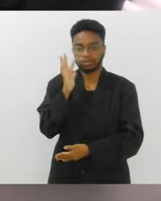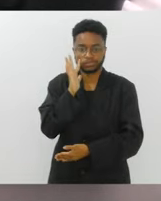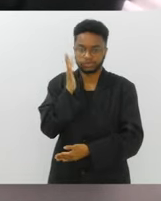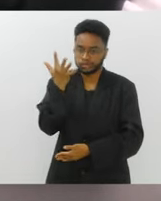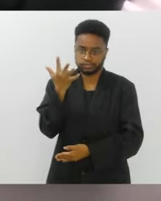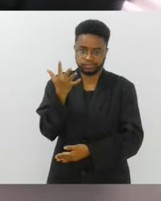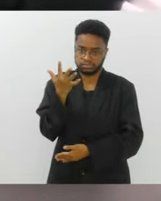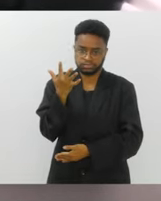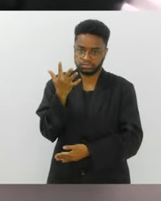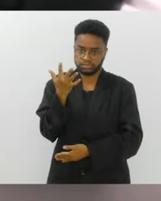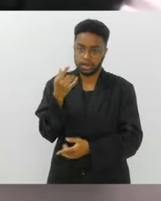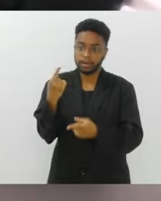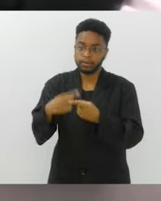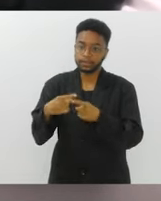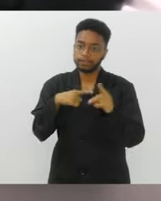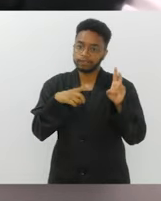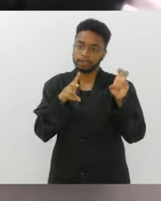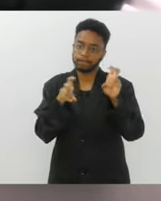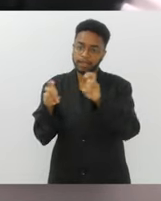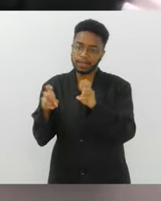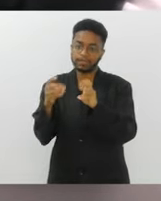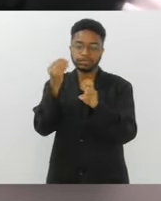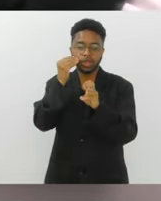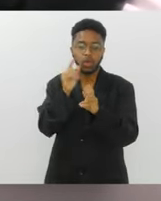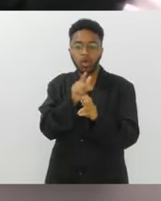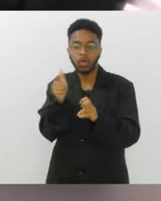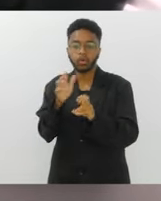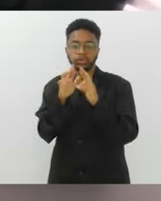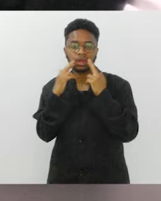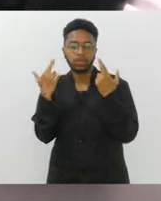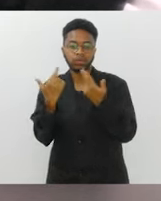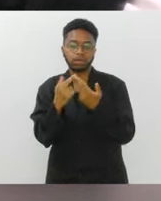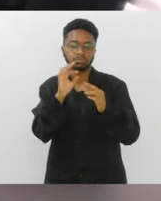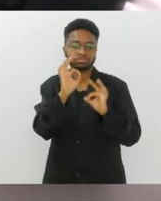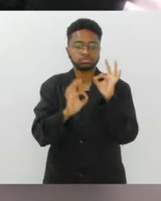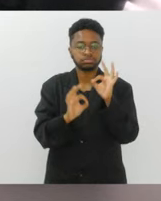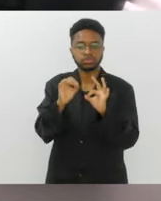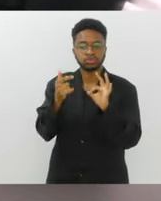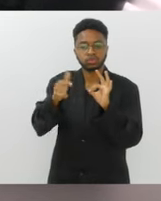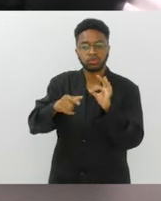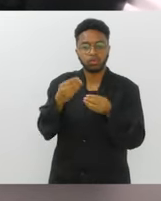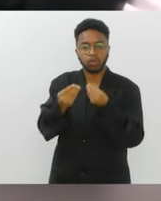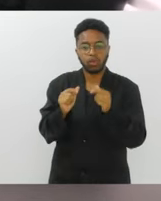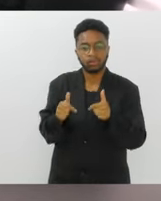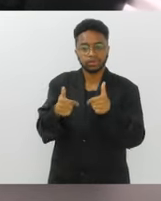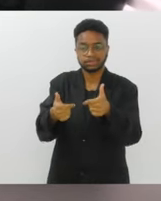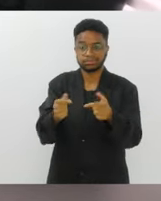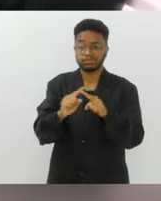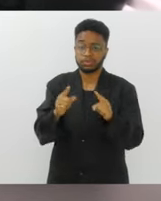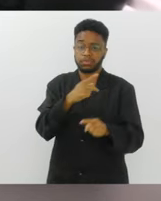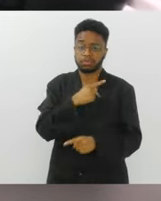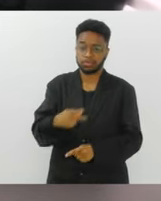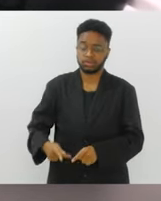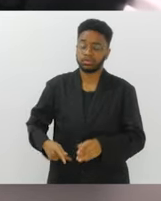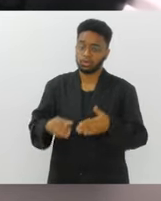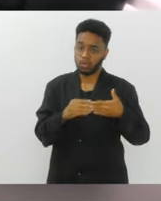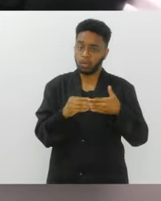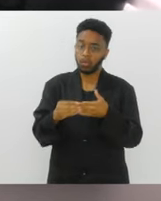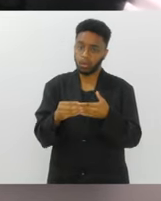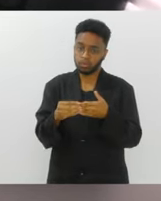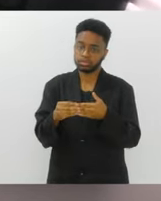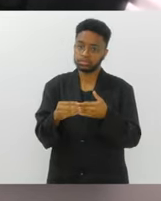Essa questão que está combinando para ter outra reunião, ajuste de conduta, o presidente vai conduzir isso a